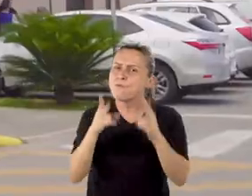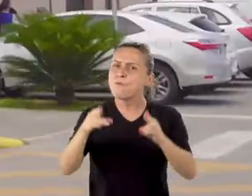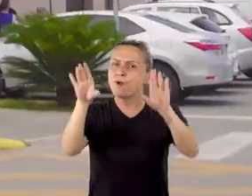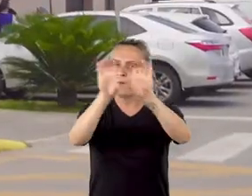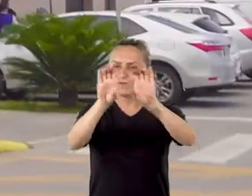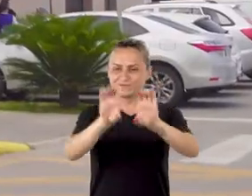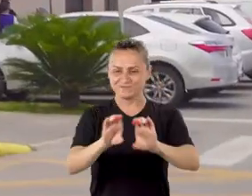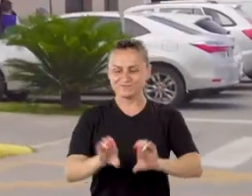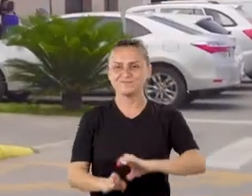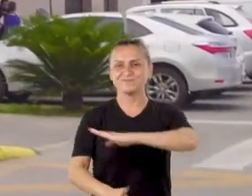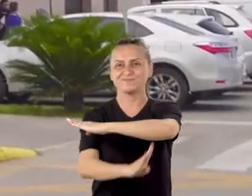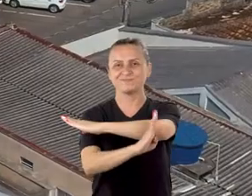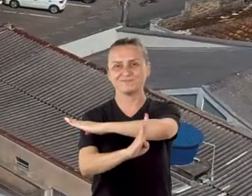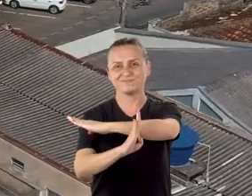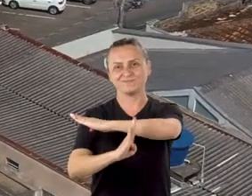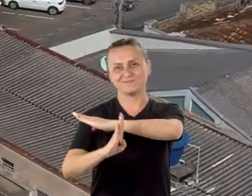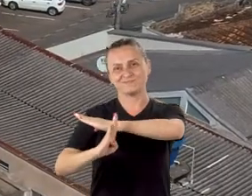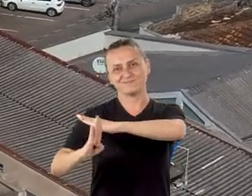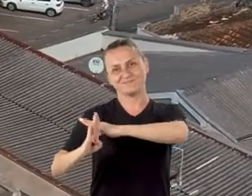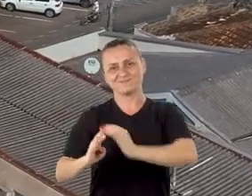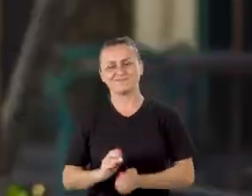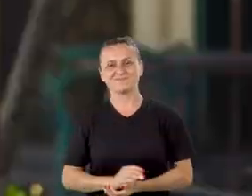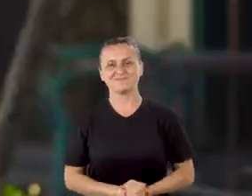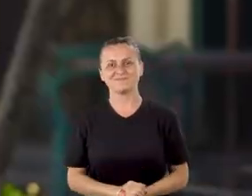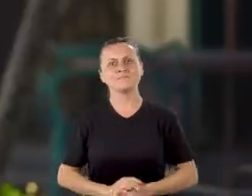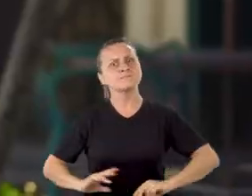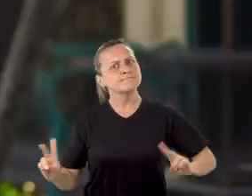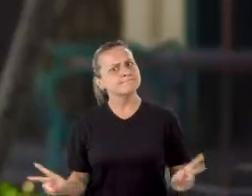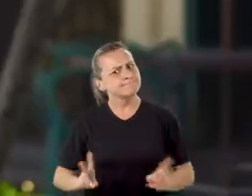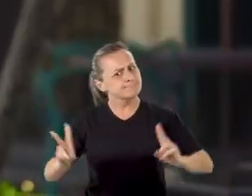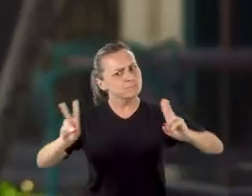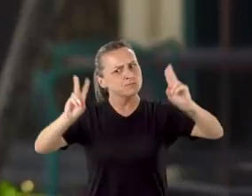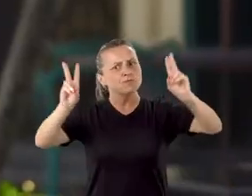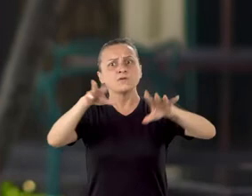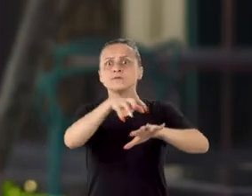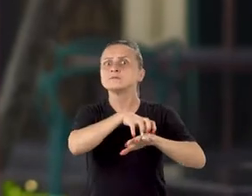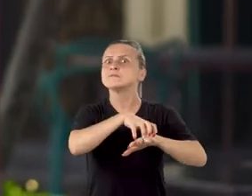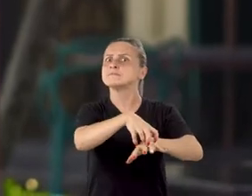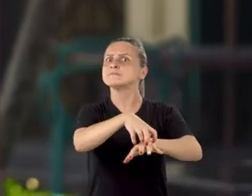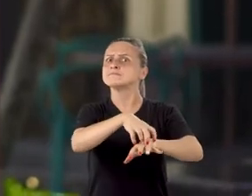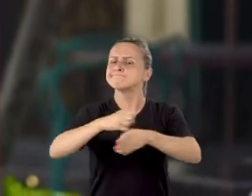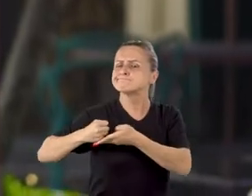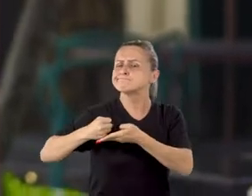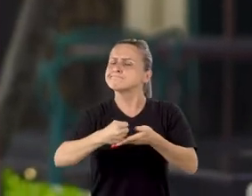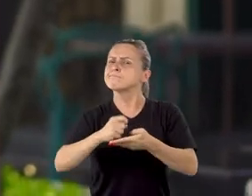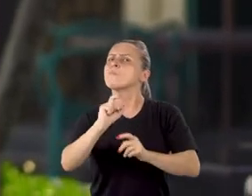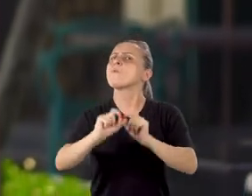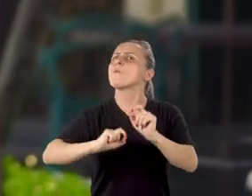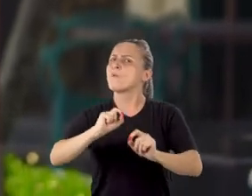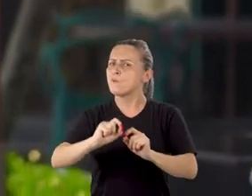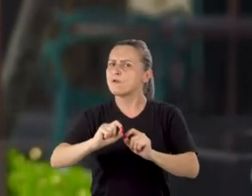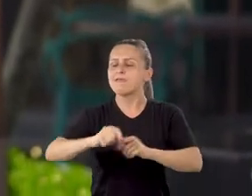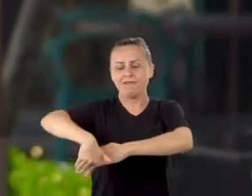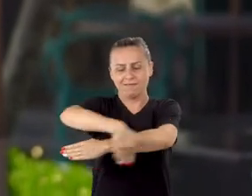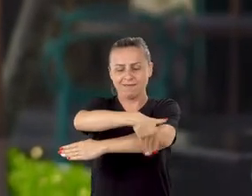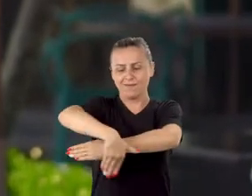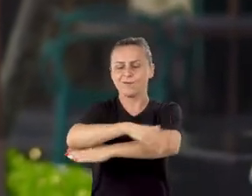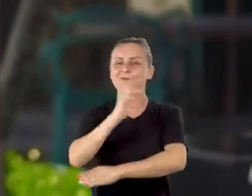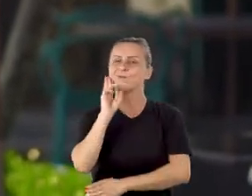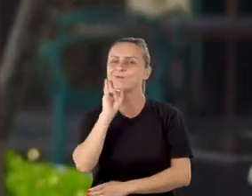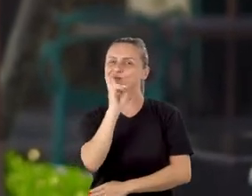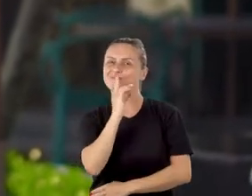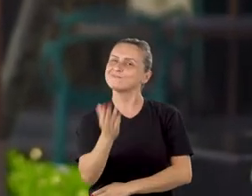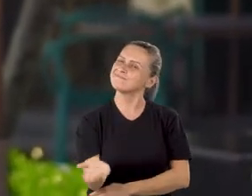deixar com a mesma arquitetura do mercado público. Vamos valorizar o nosso turismo, apoiando também a nossa via